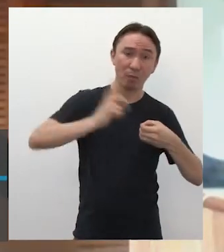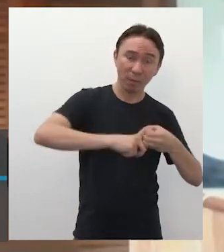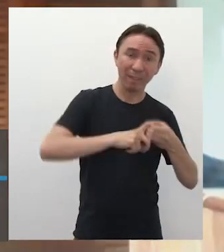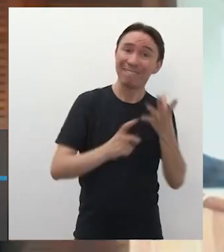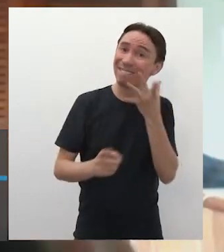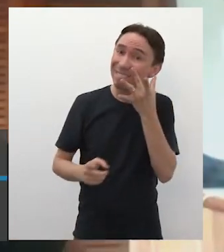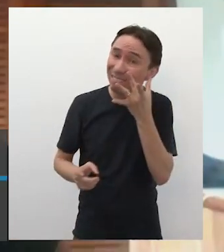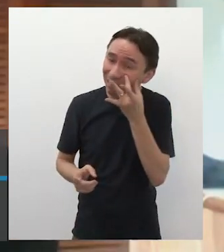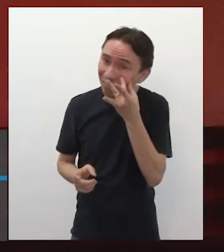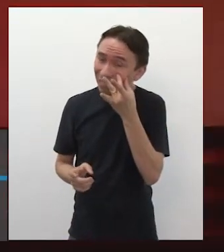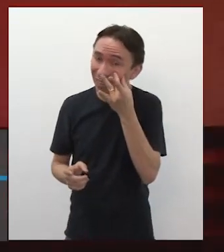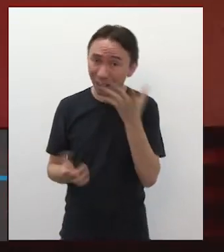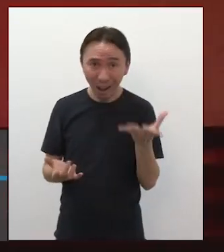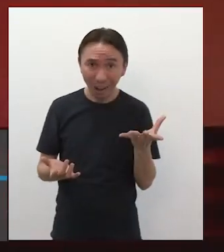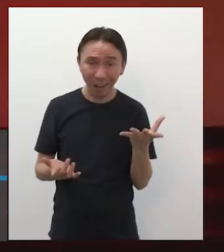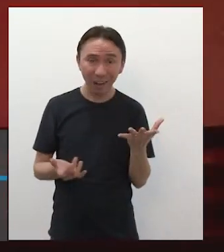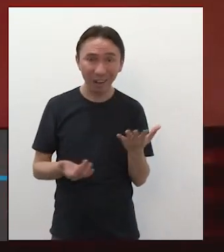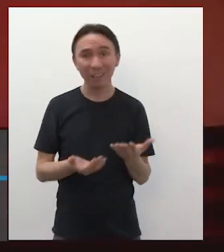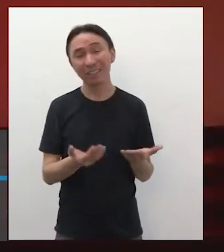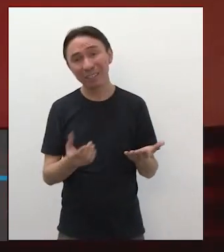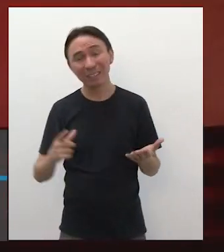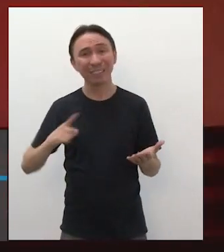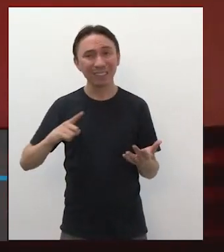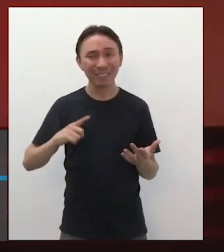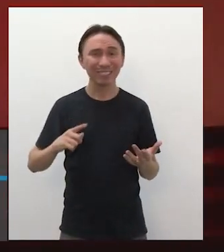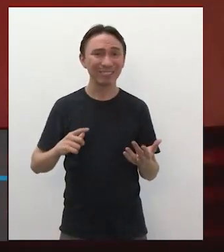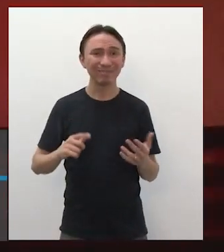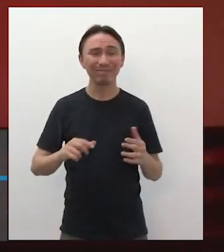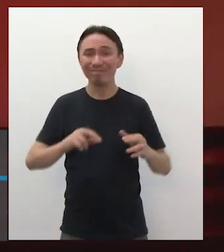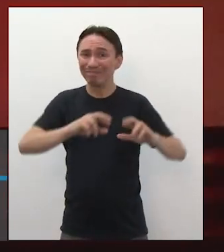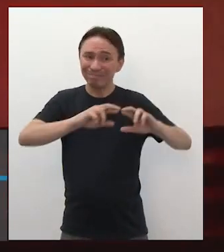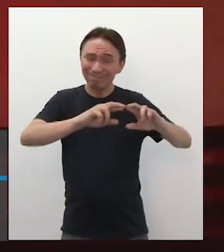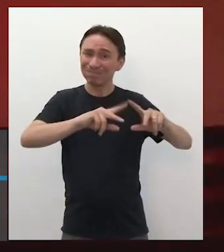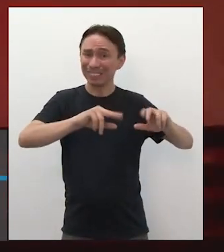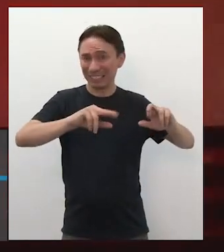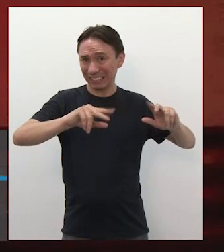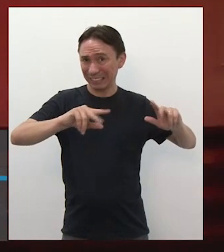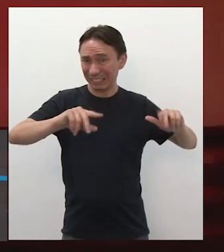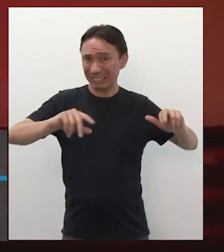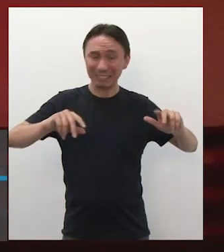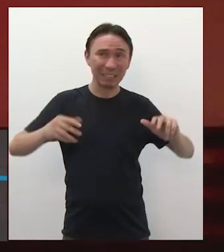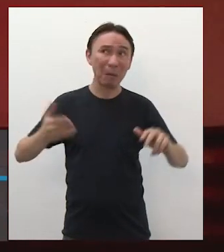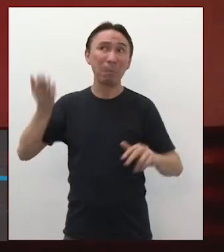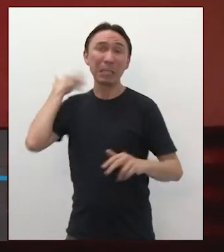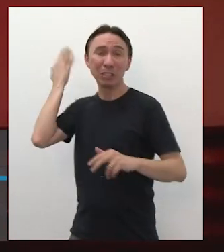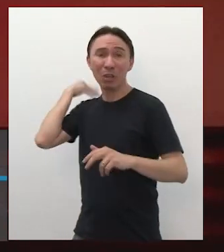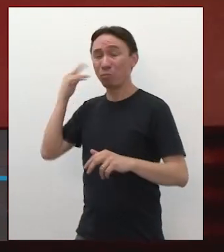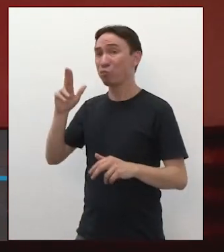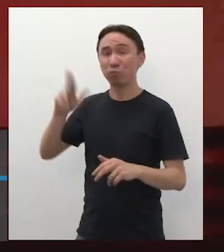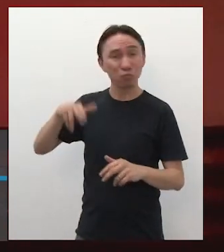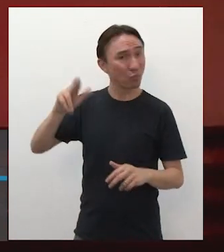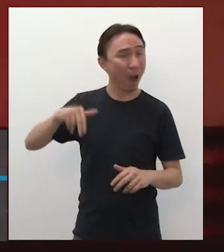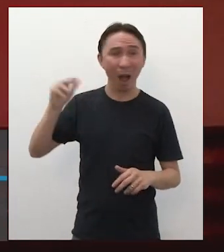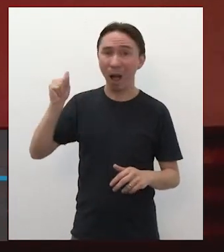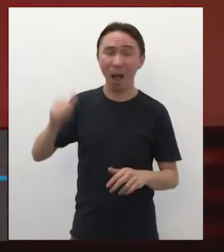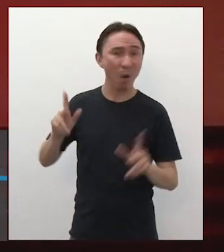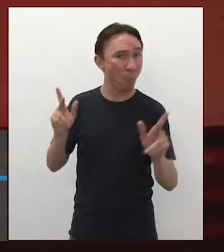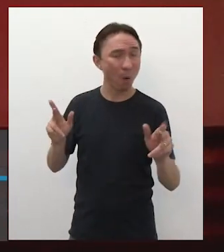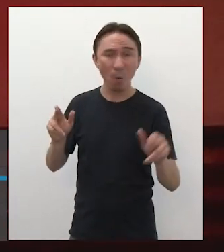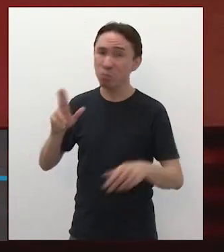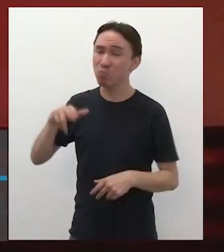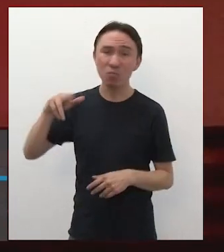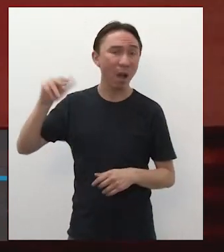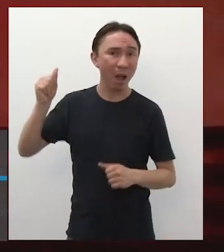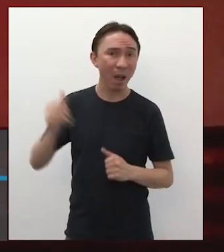presencial e nós temos uma série de situações inéditas na escola, né? Com as quais a gente vai aprender a